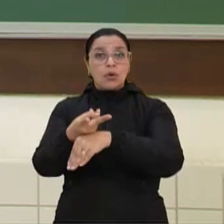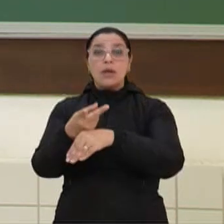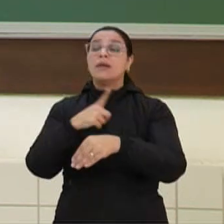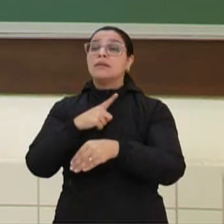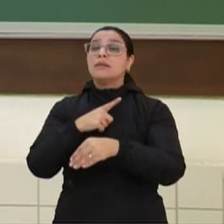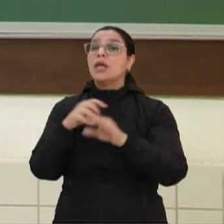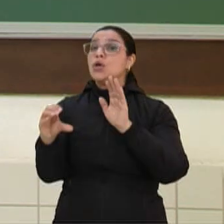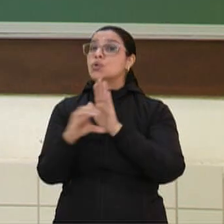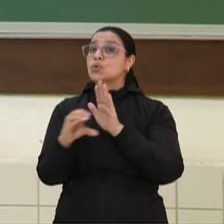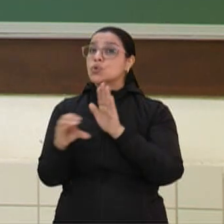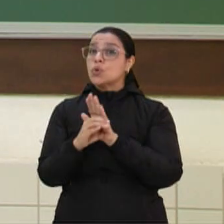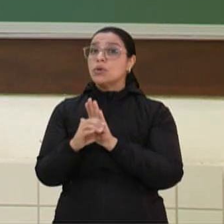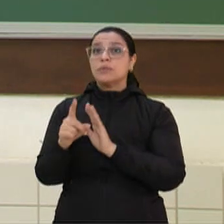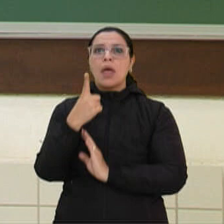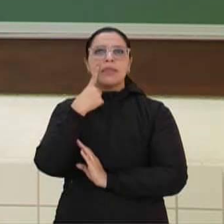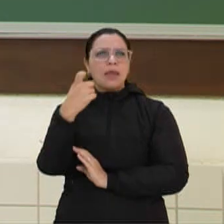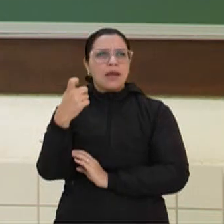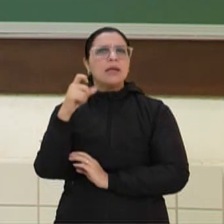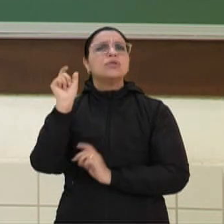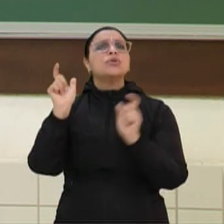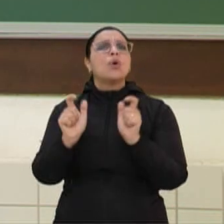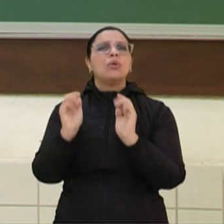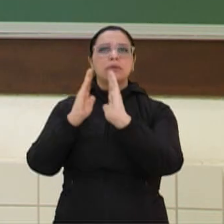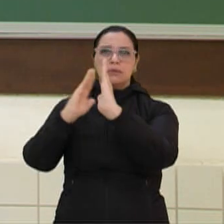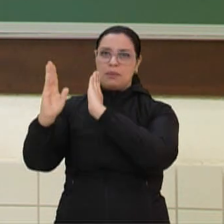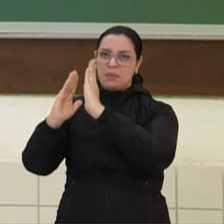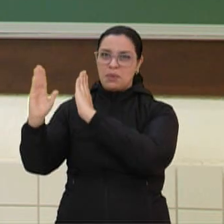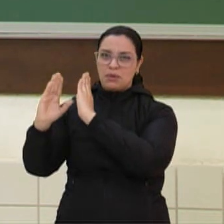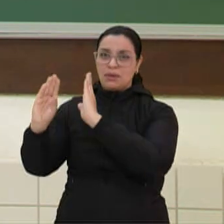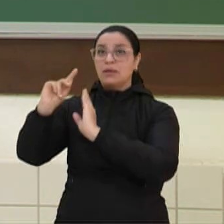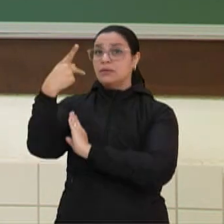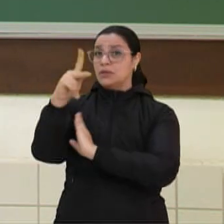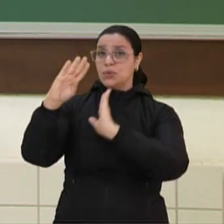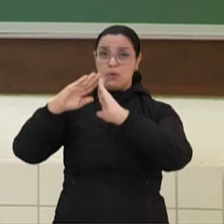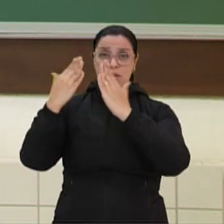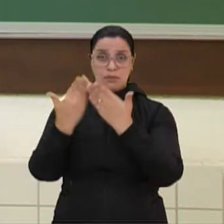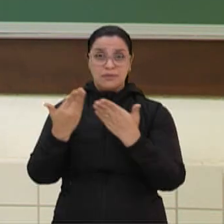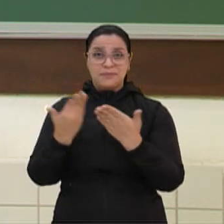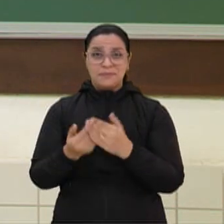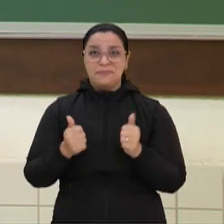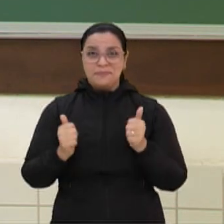várias crônicas do seu interesse na biblioteca da sua escola.